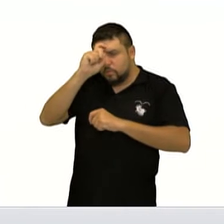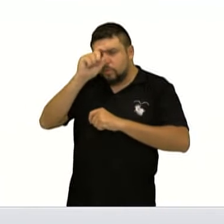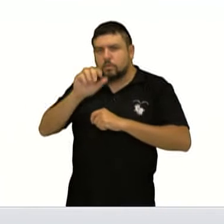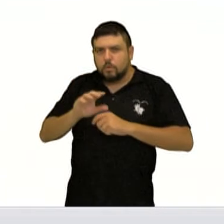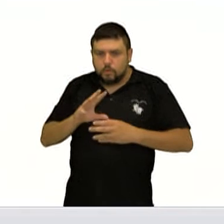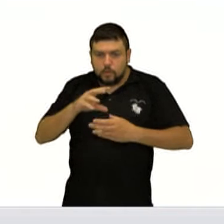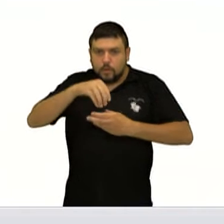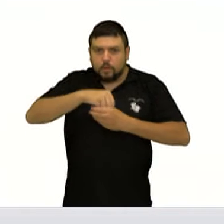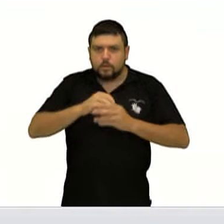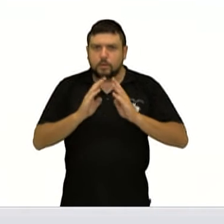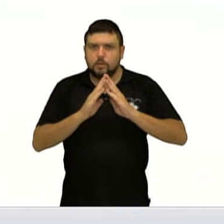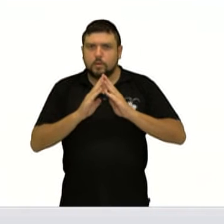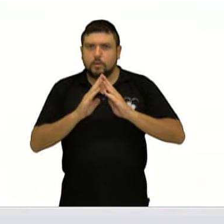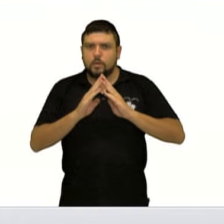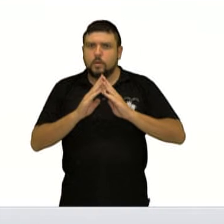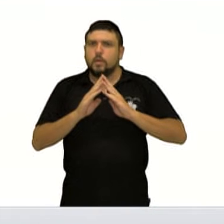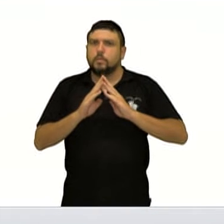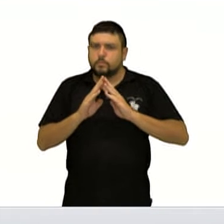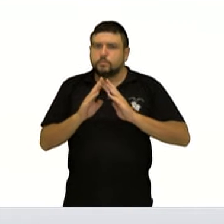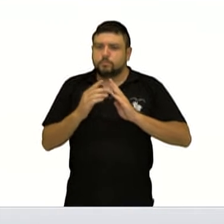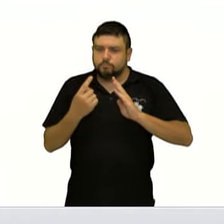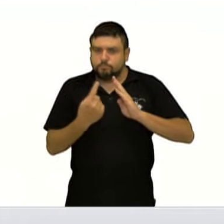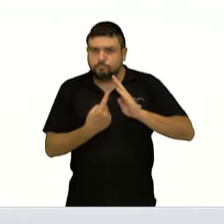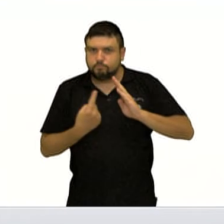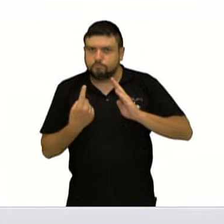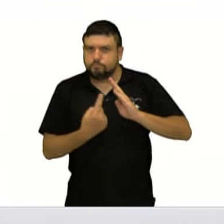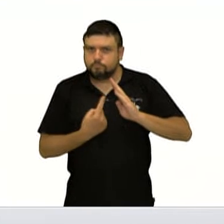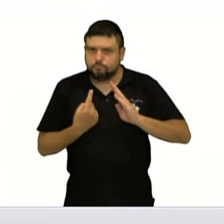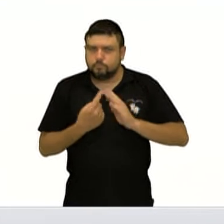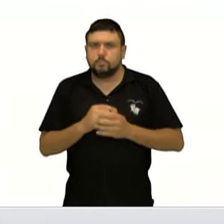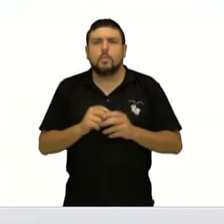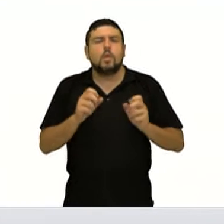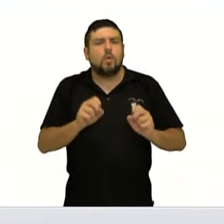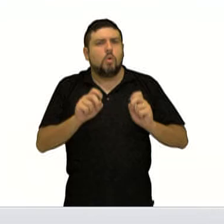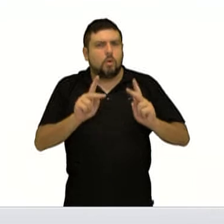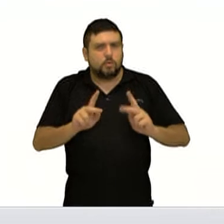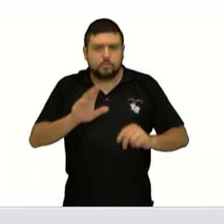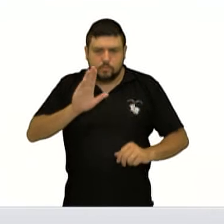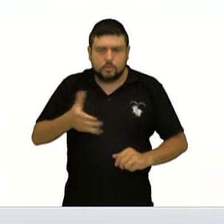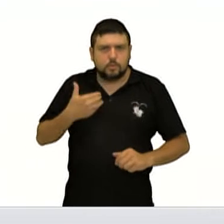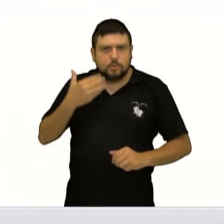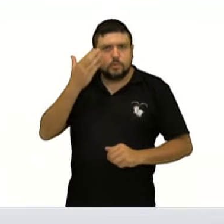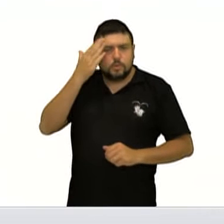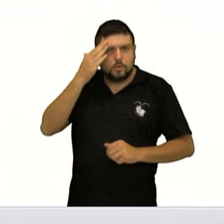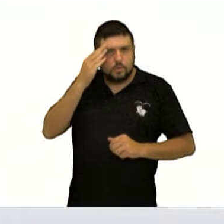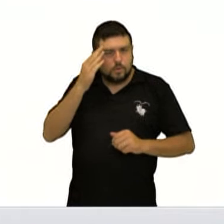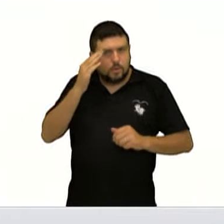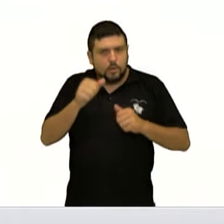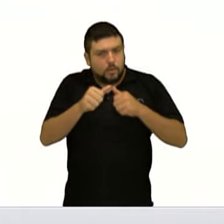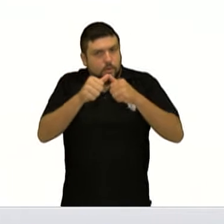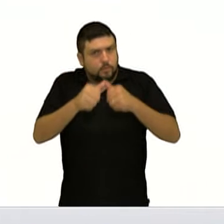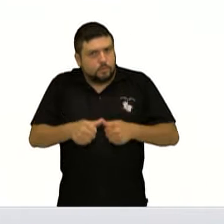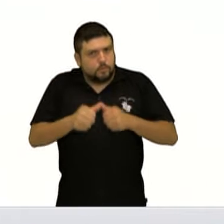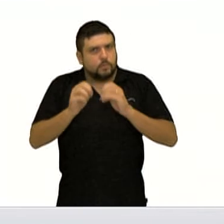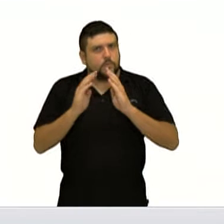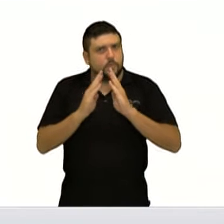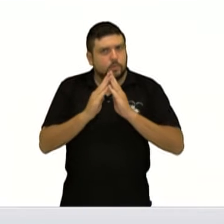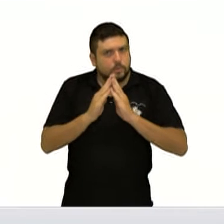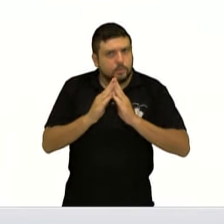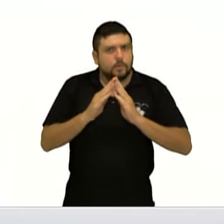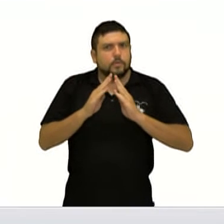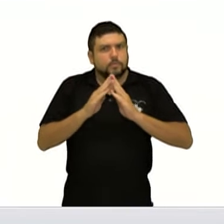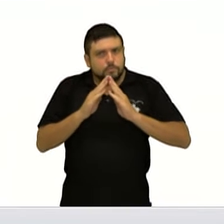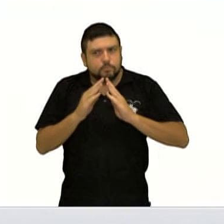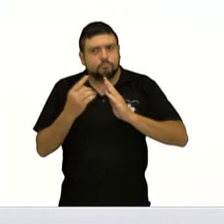próprias casas. Beleza, até aí a gente entendeu, a gente já sabe, né? Fica em casa, não sai, fica